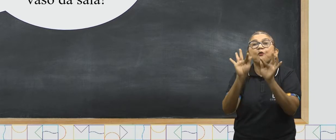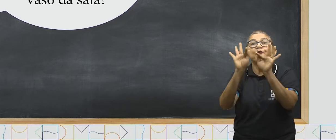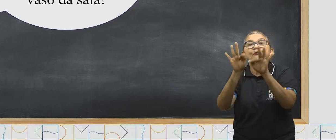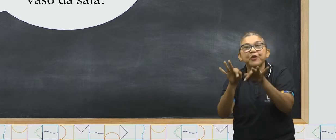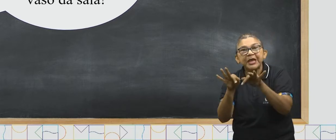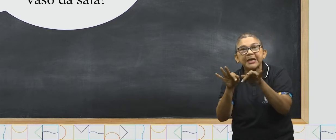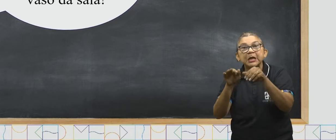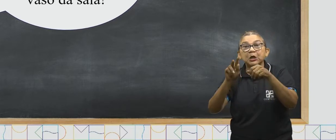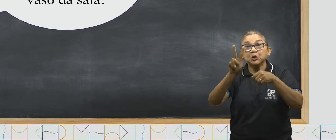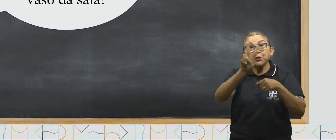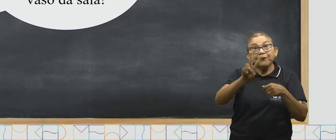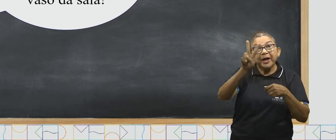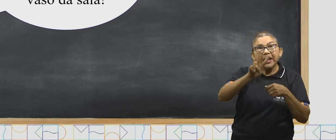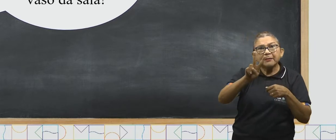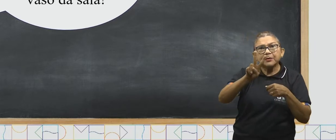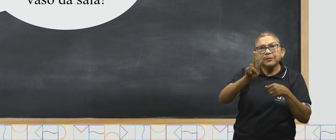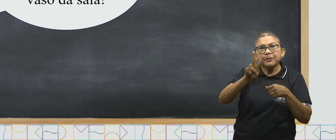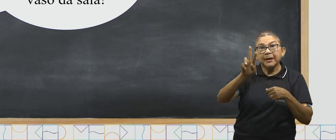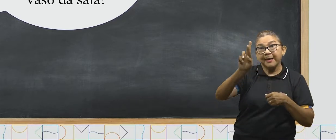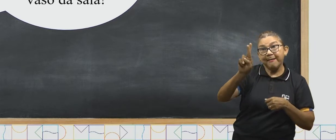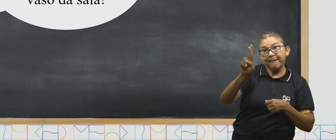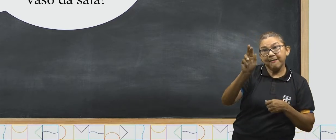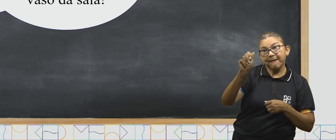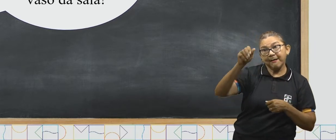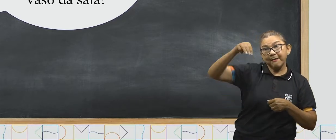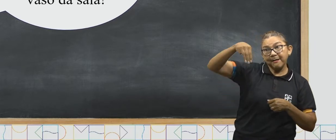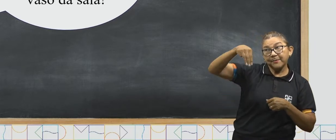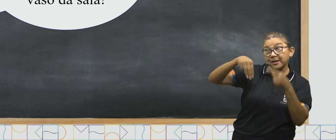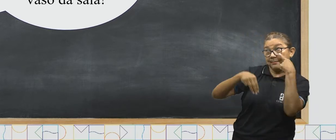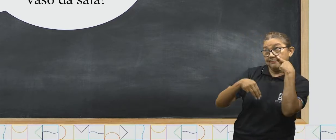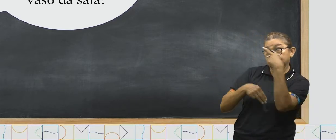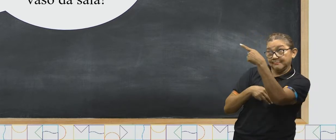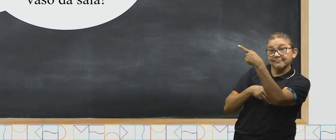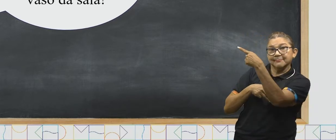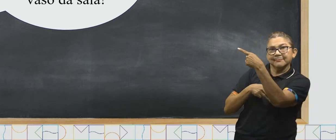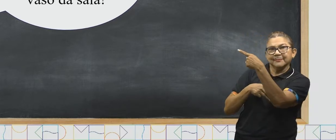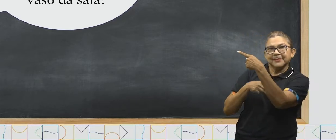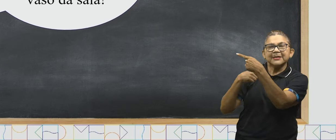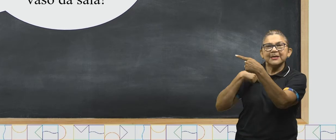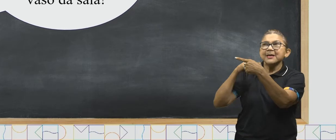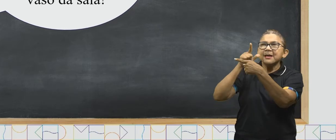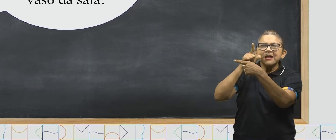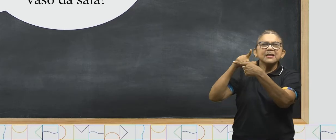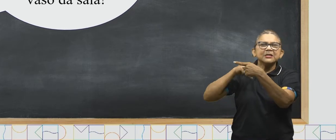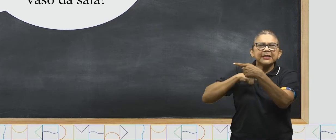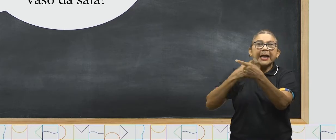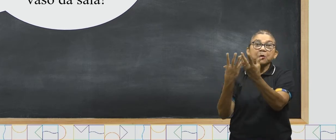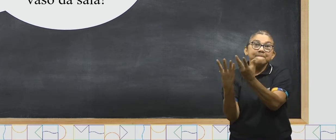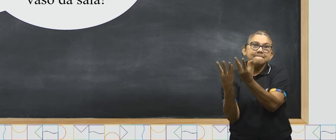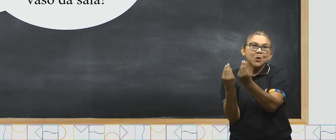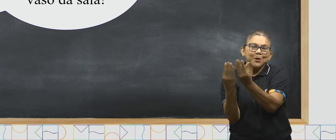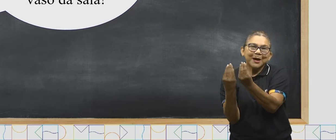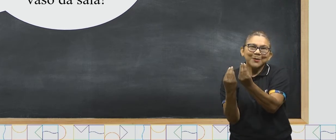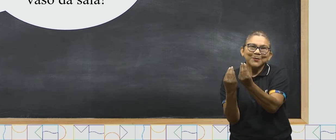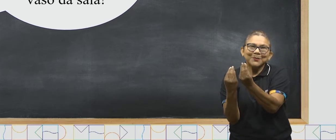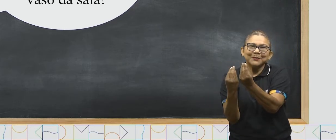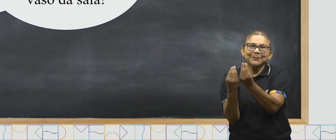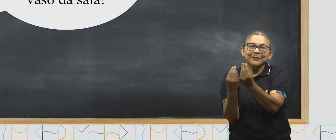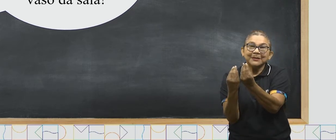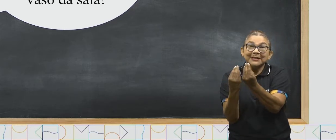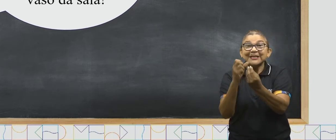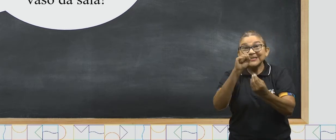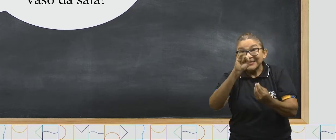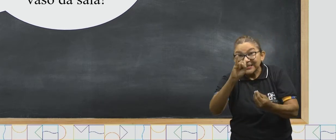verbo. Isso indica que ela está no plural e não no singular. Se o